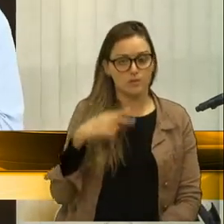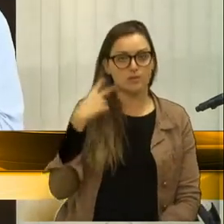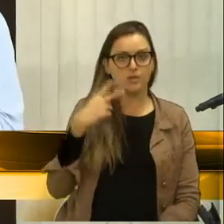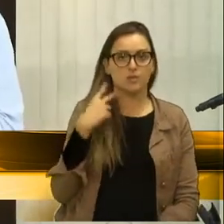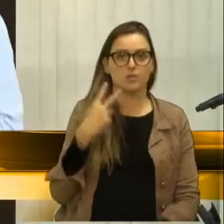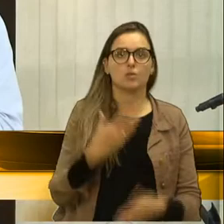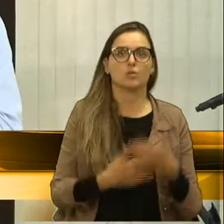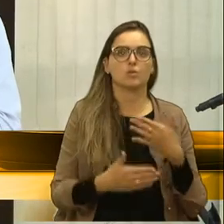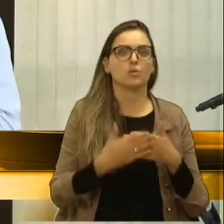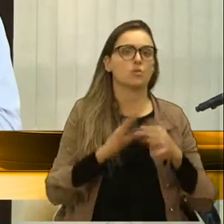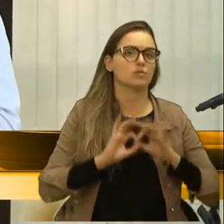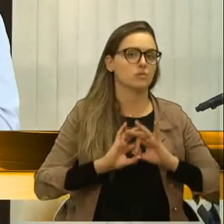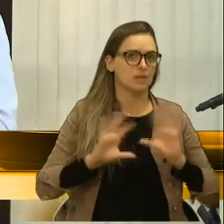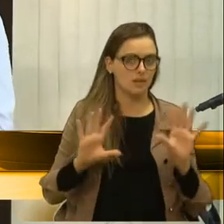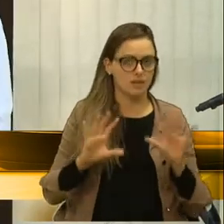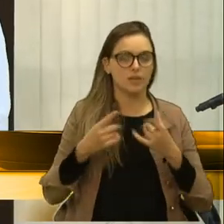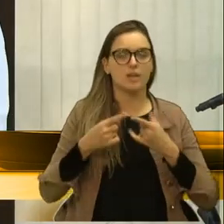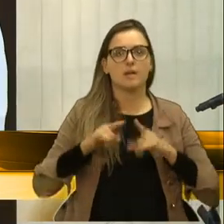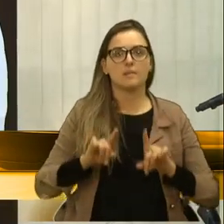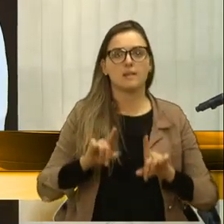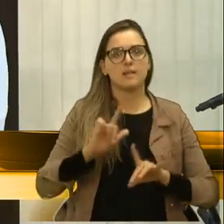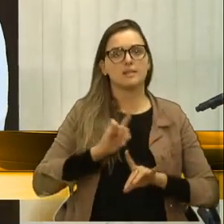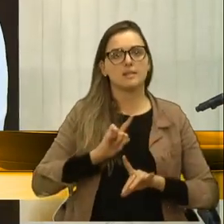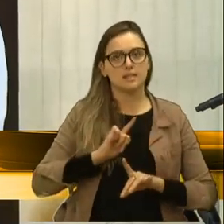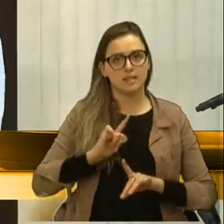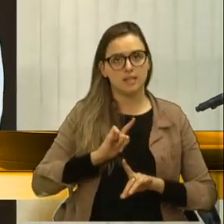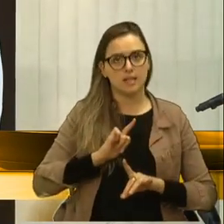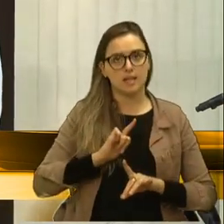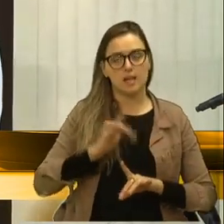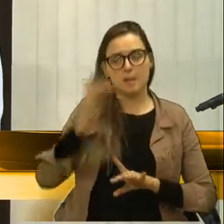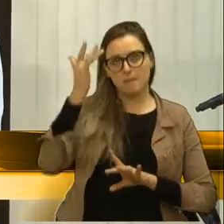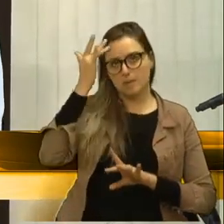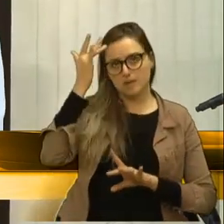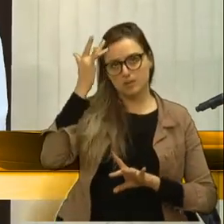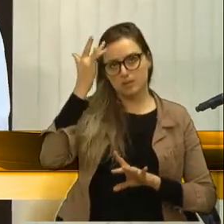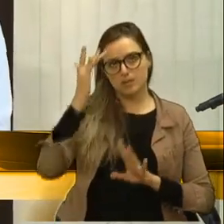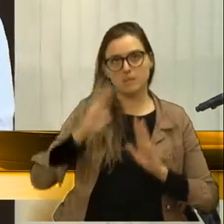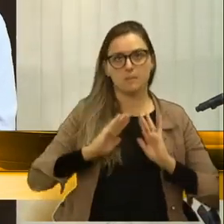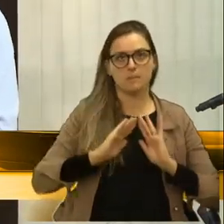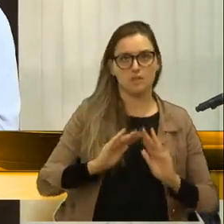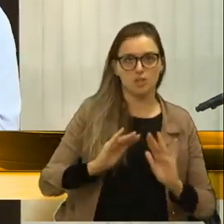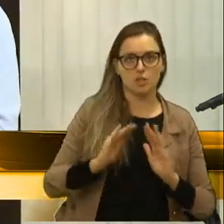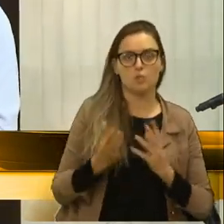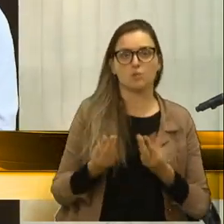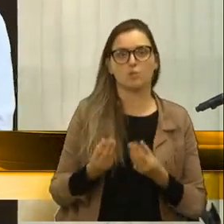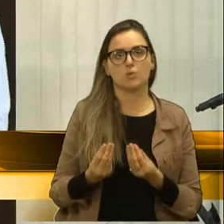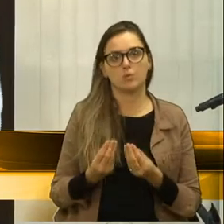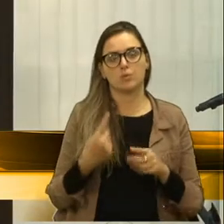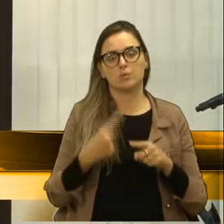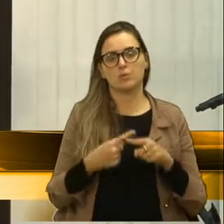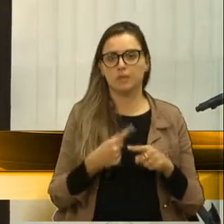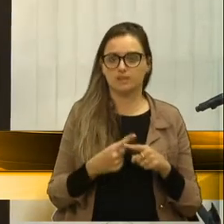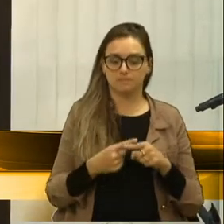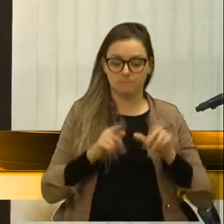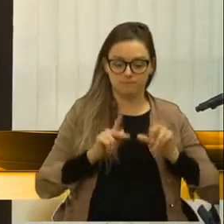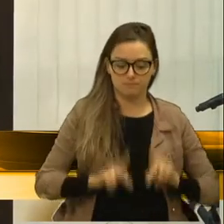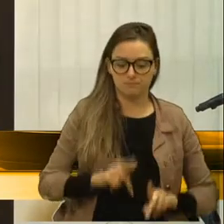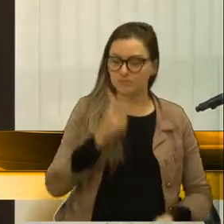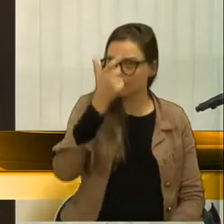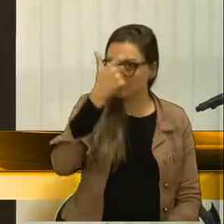são livres aí, mas que têm sido cobrados muito ali fora, porque as pessoas